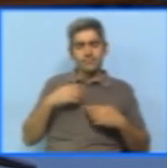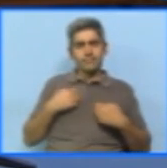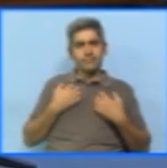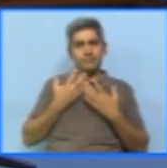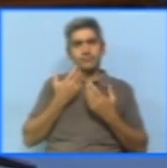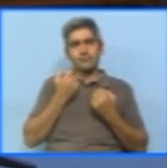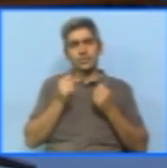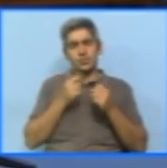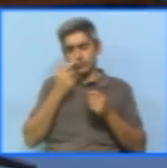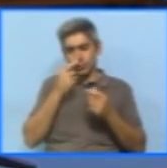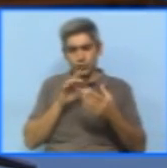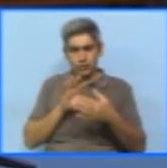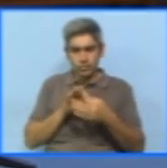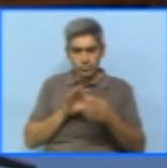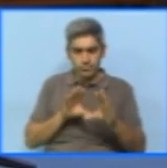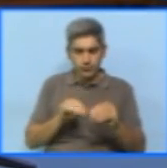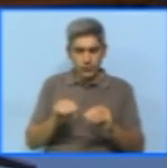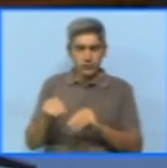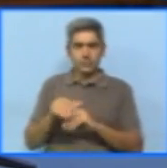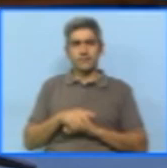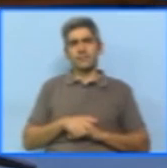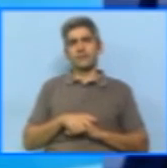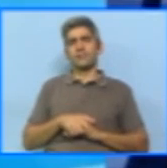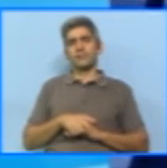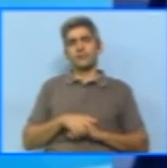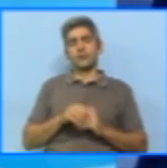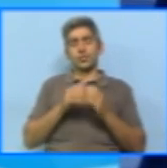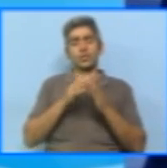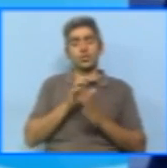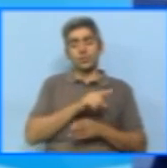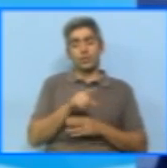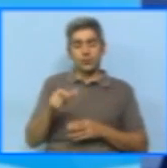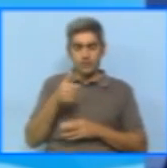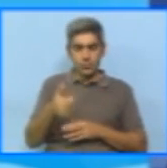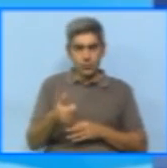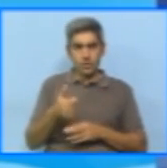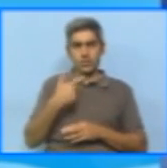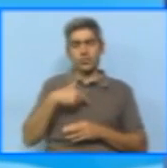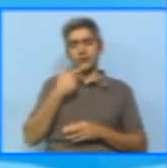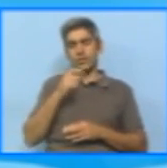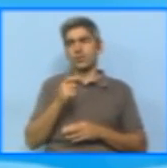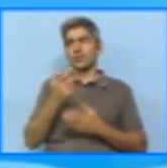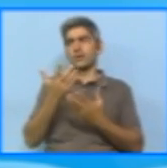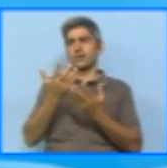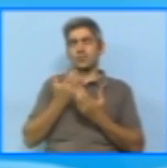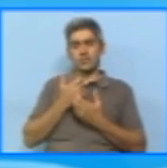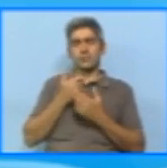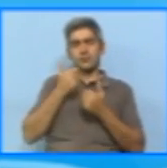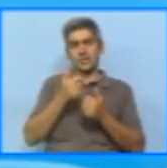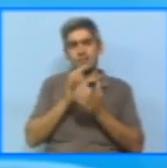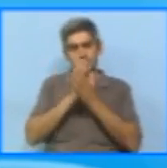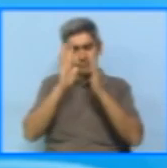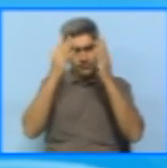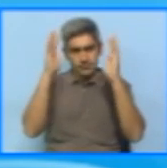com a Bíblia. Tudo isso é bom e só o podemos acolher com